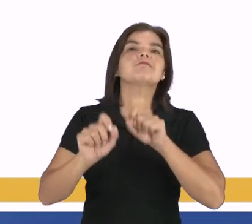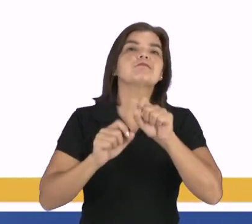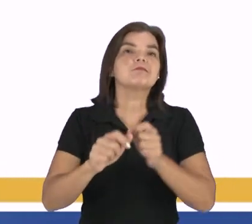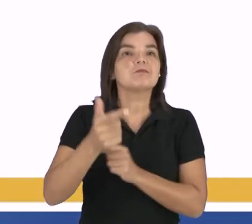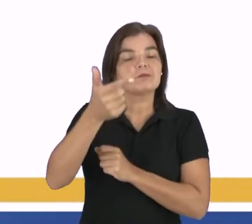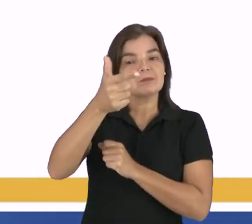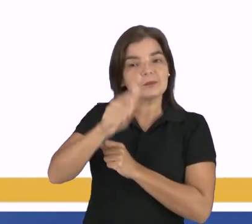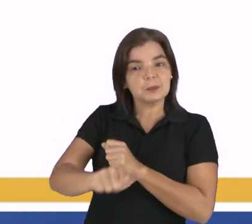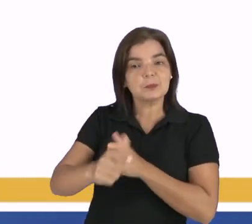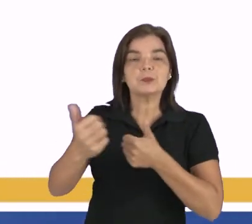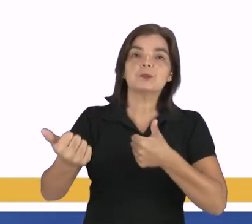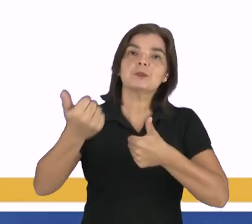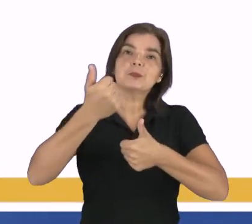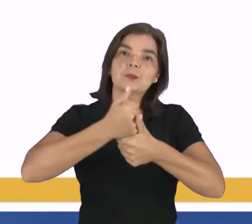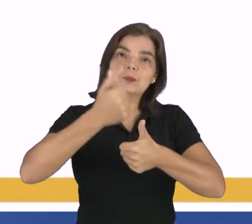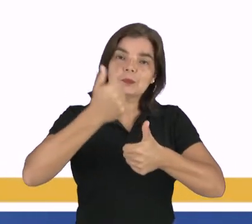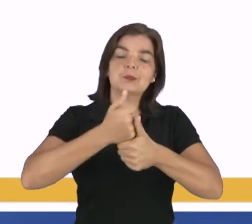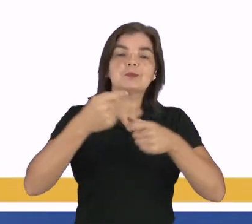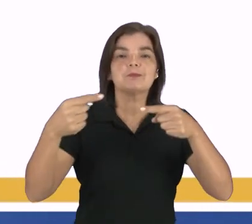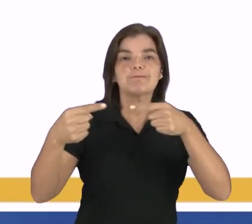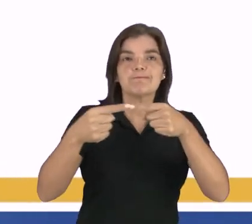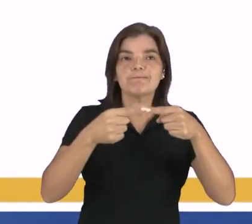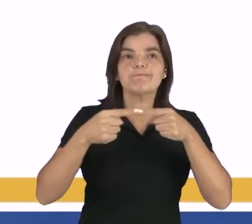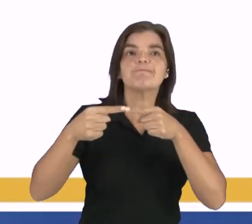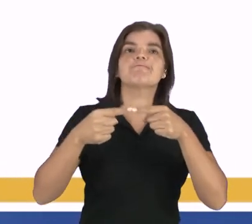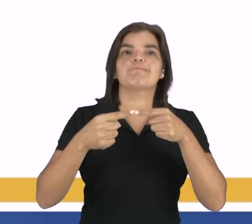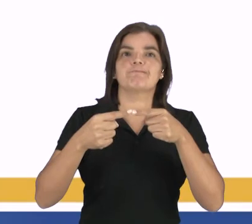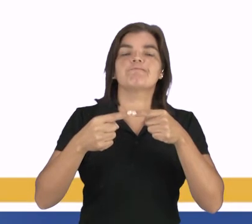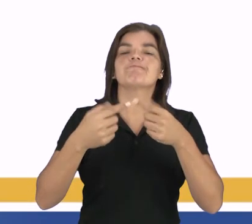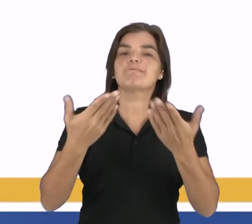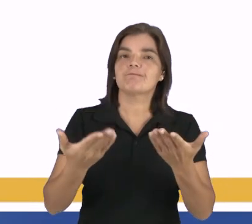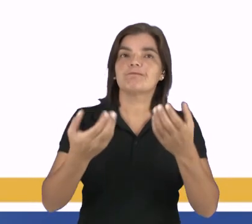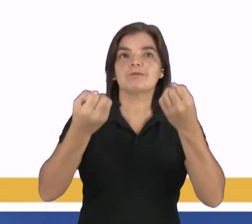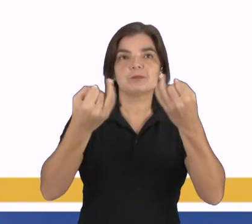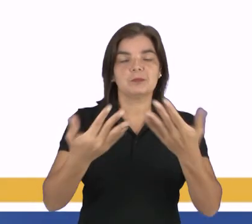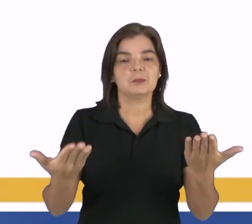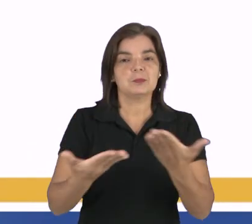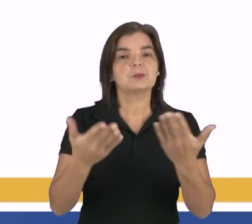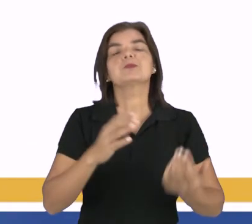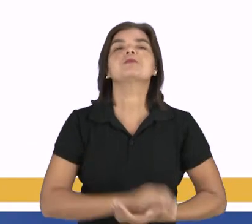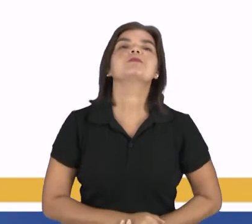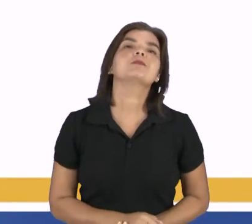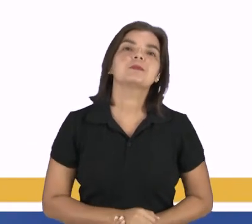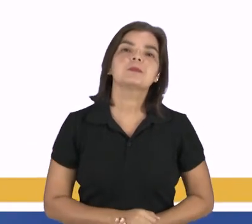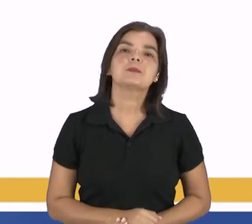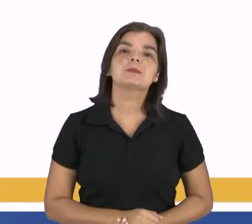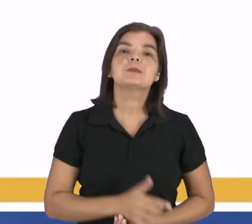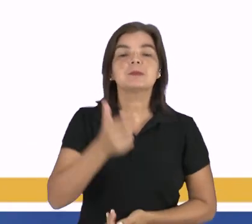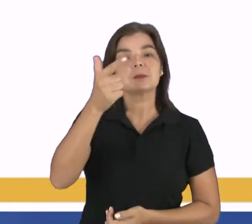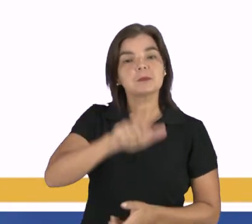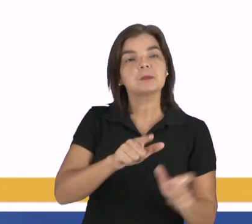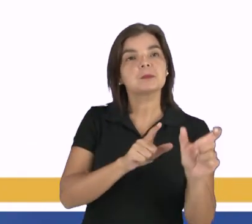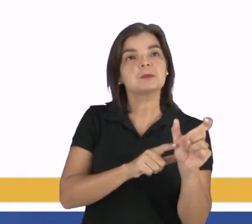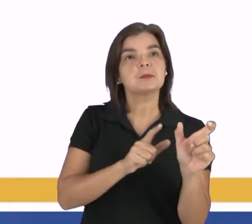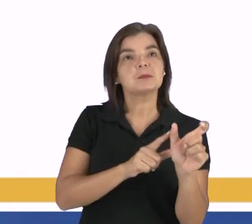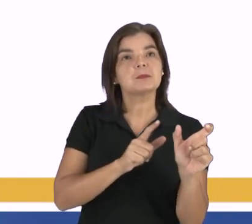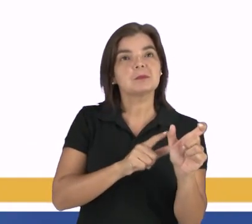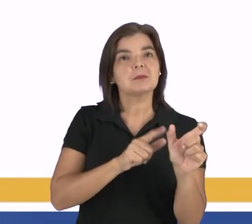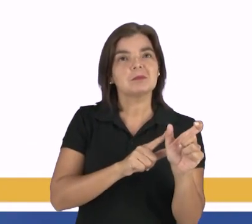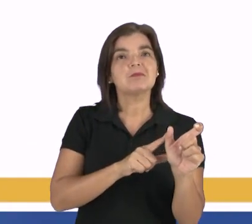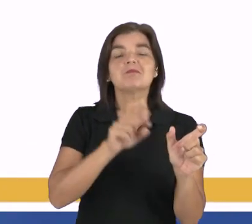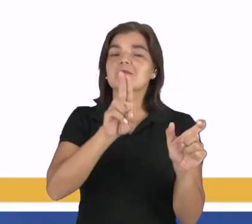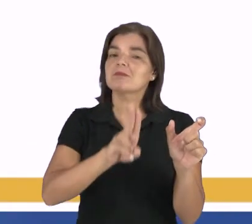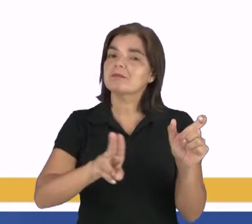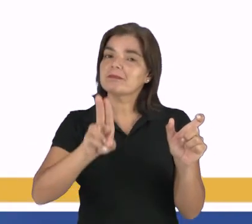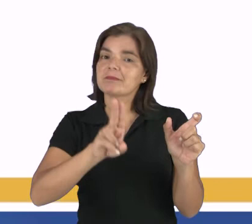são repetições, substituições e associações. E é sobre eles que nós vamos falar agora. A repetição de uma palavra